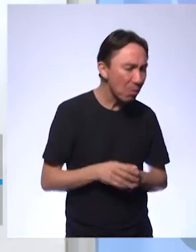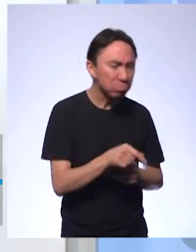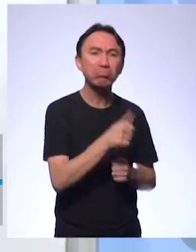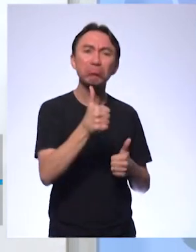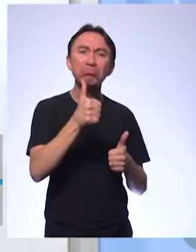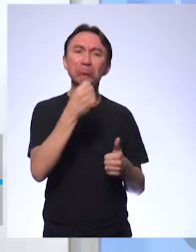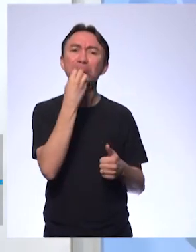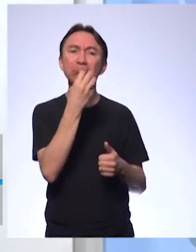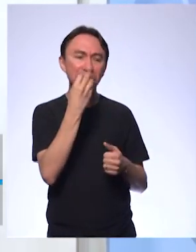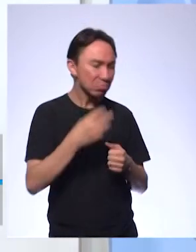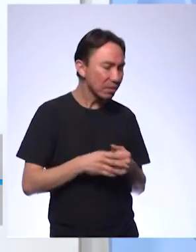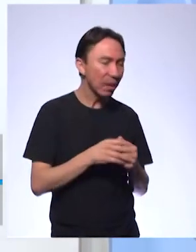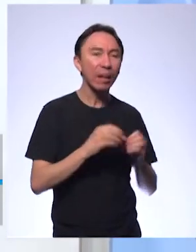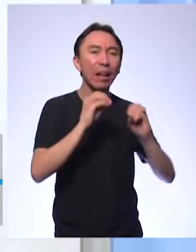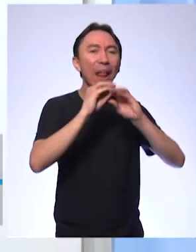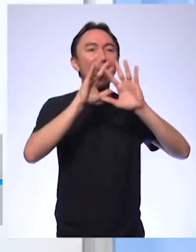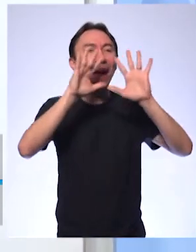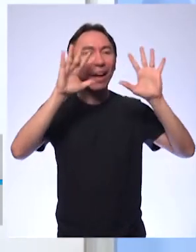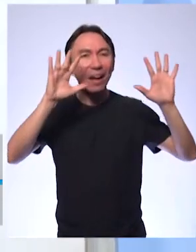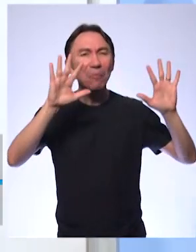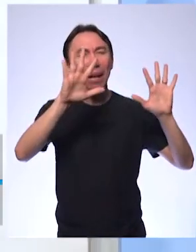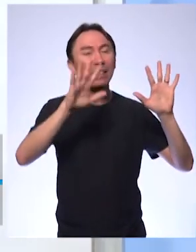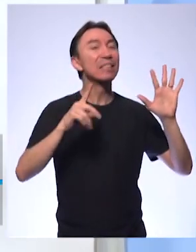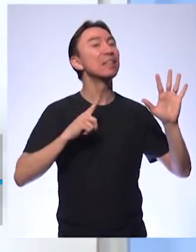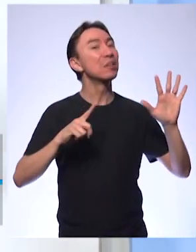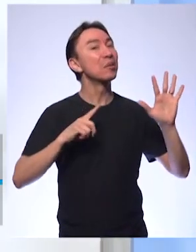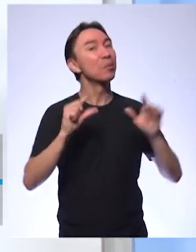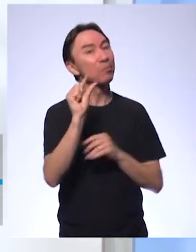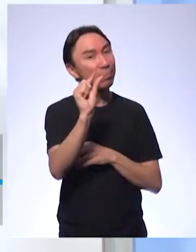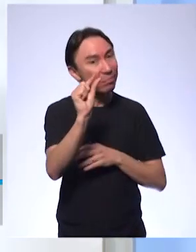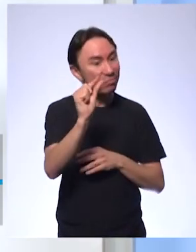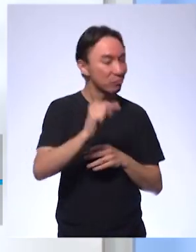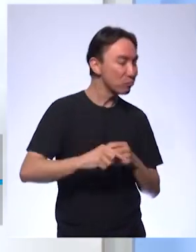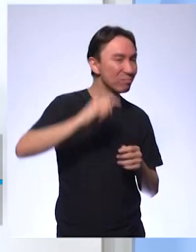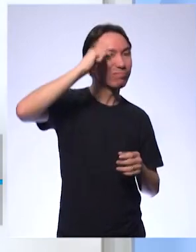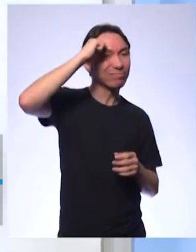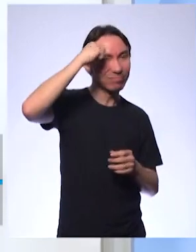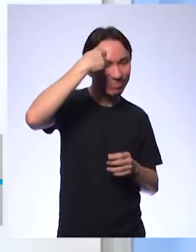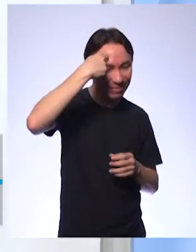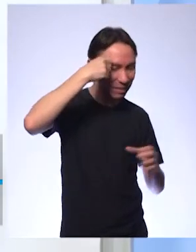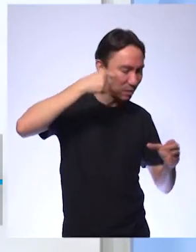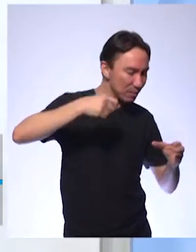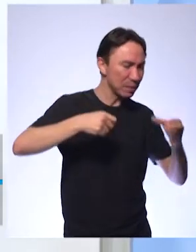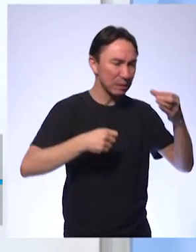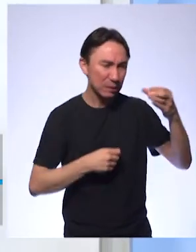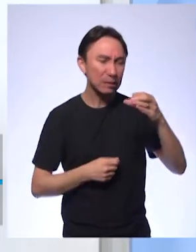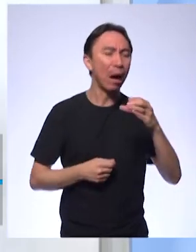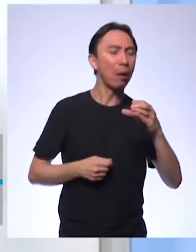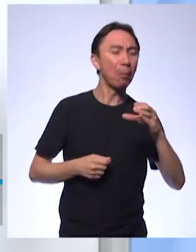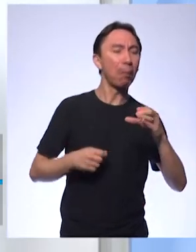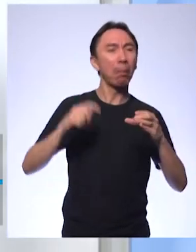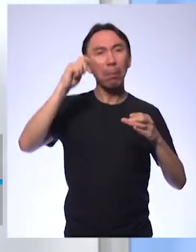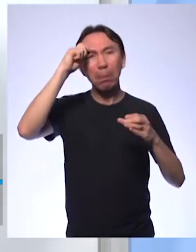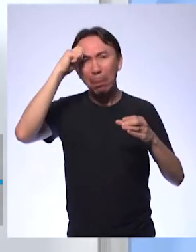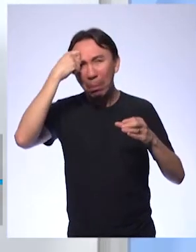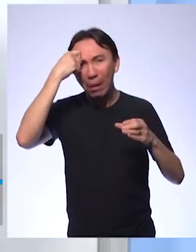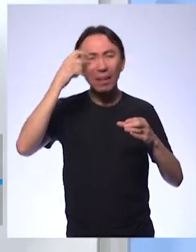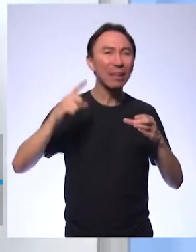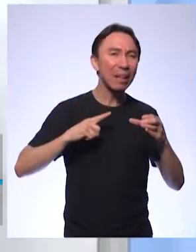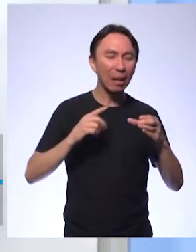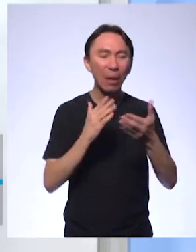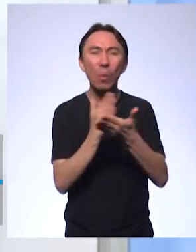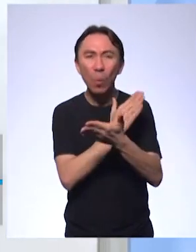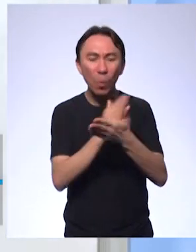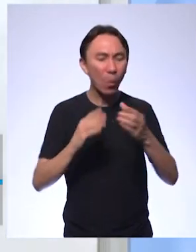né? Mas ela não é tanto, ela é meio um pouco turva. Então, se você pegar e olhar com bastante cuidado, você vê até alguns resquícios de